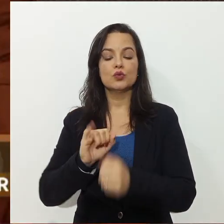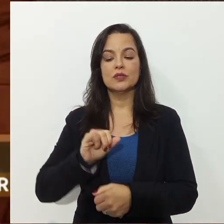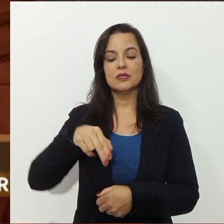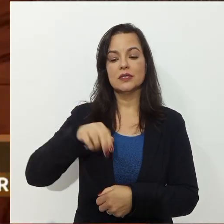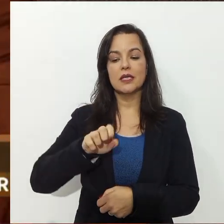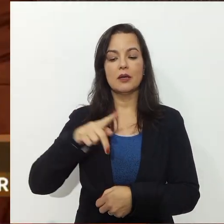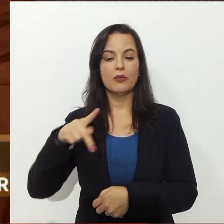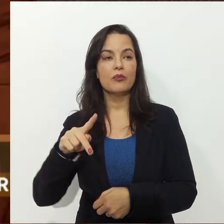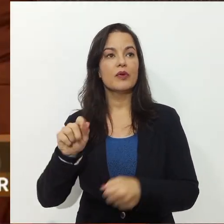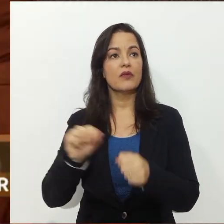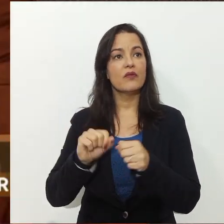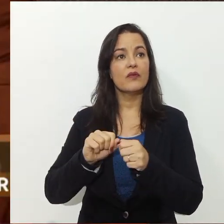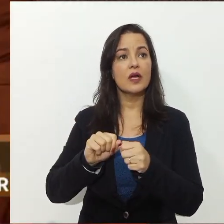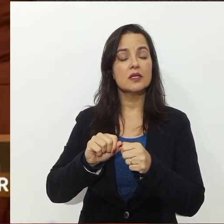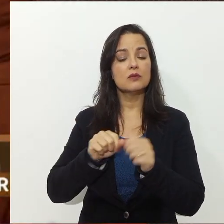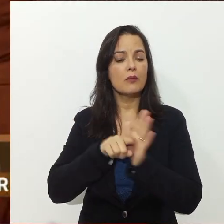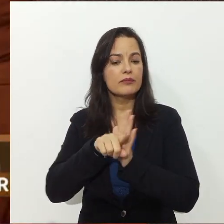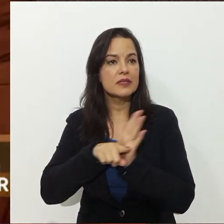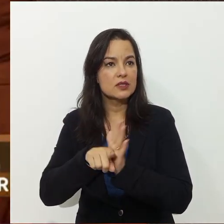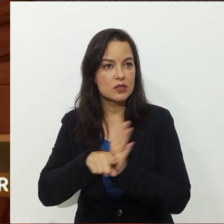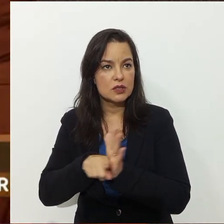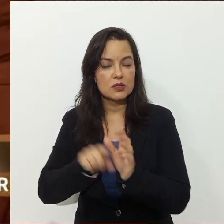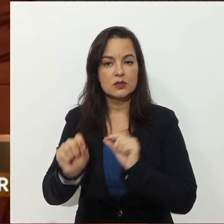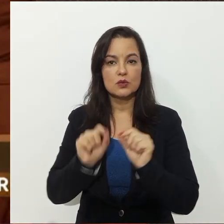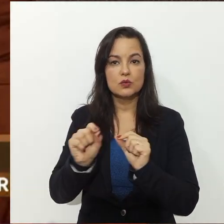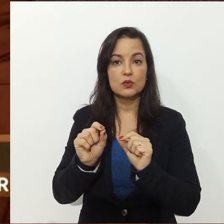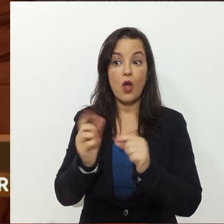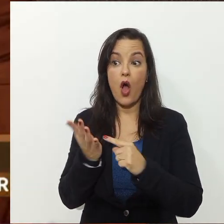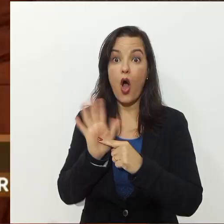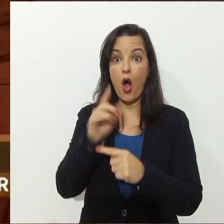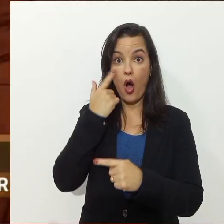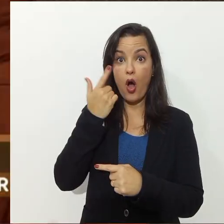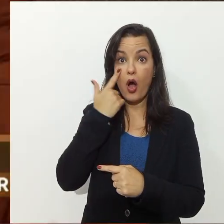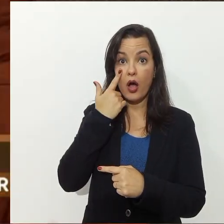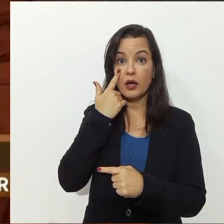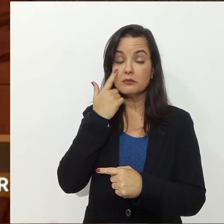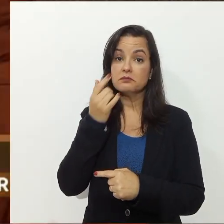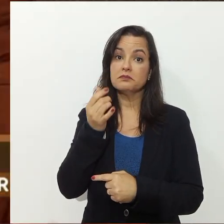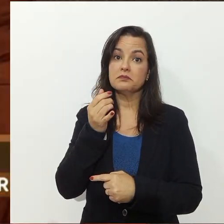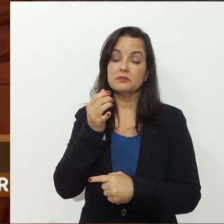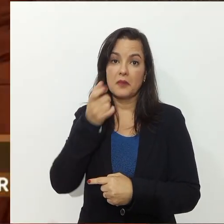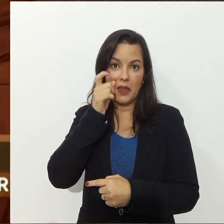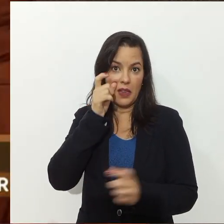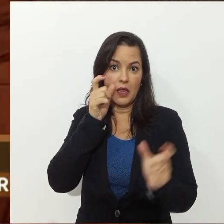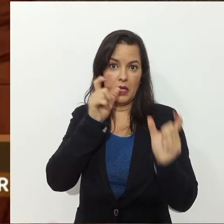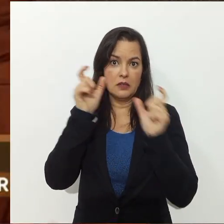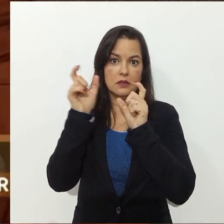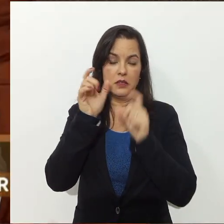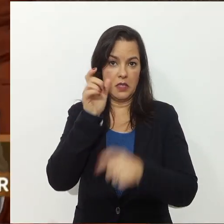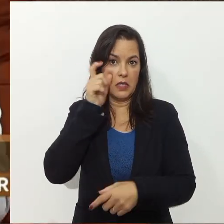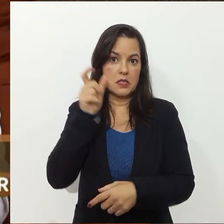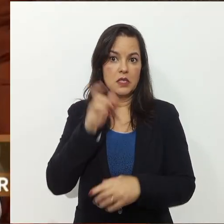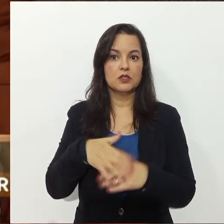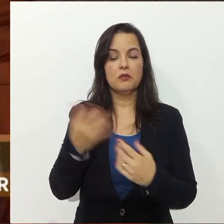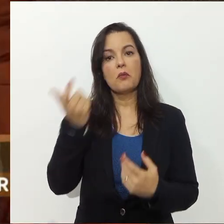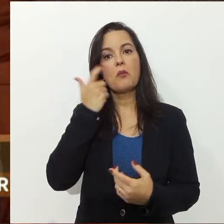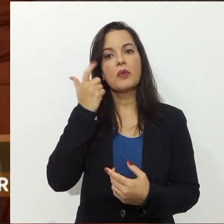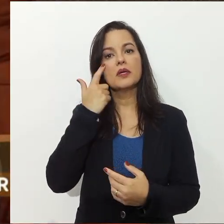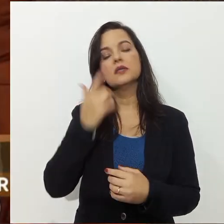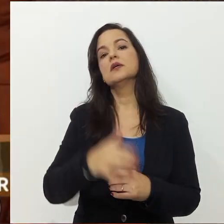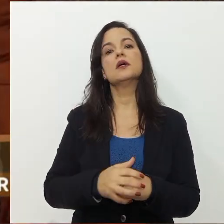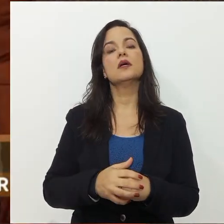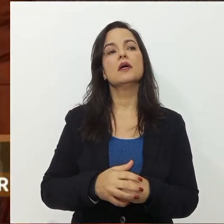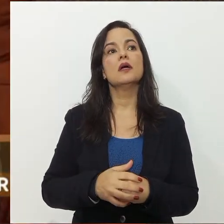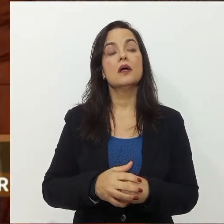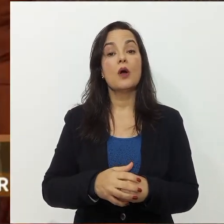Educacionais. E ele disse, olha só esse dado, gente, que interessante, mas que provoca na gente bastante questionamento. O